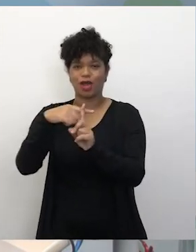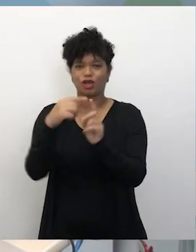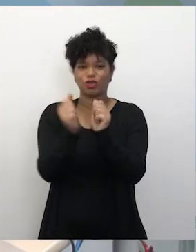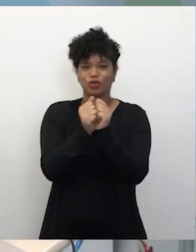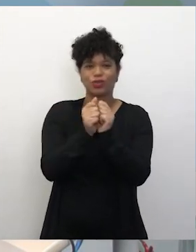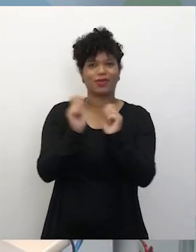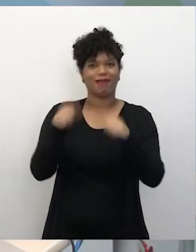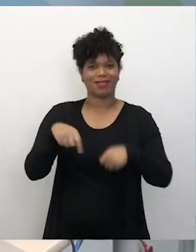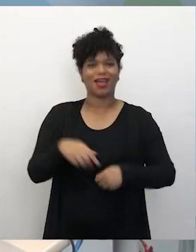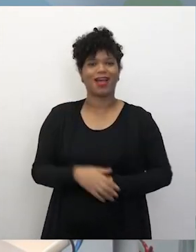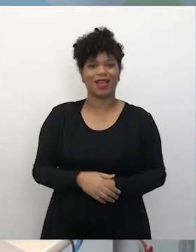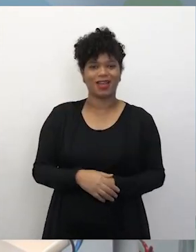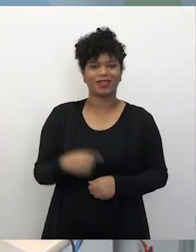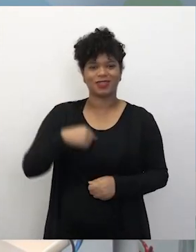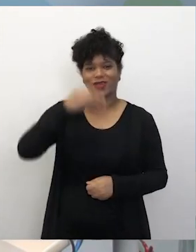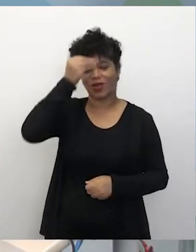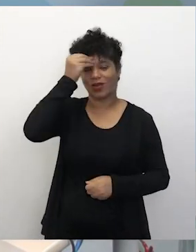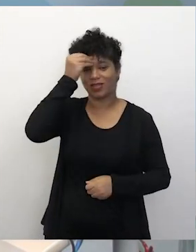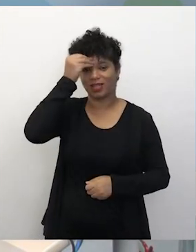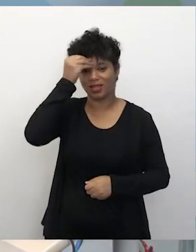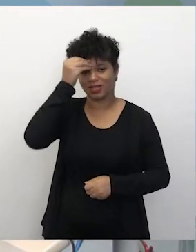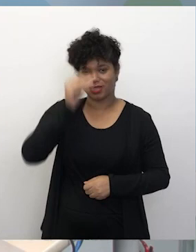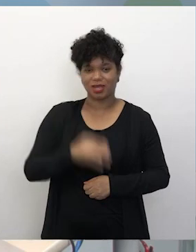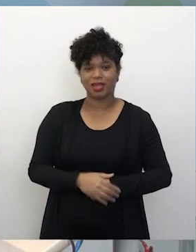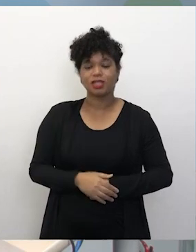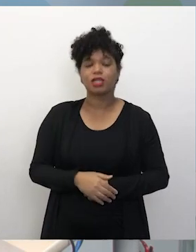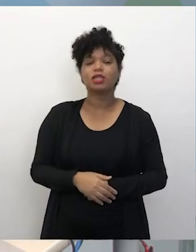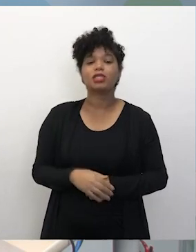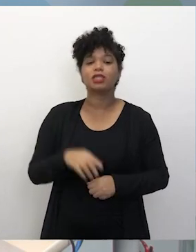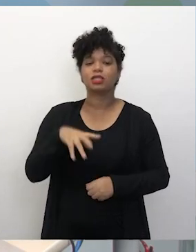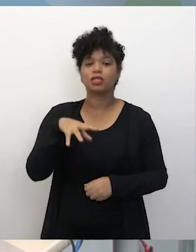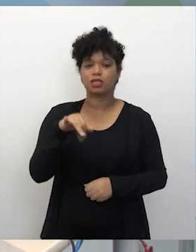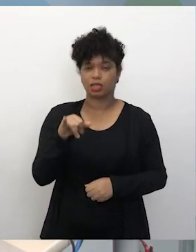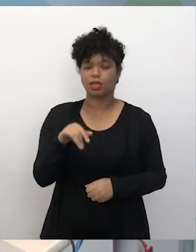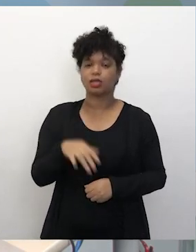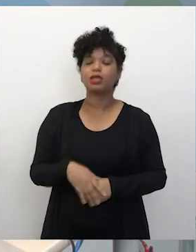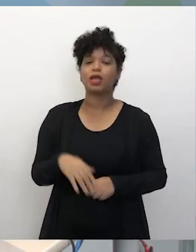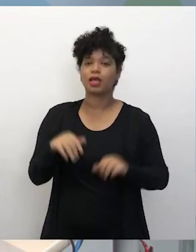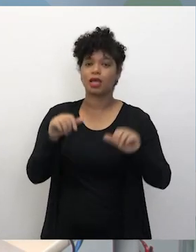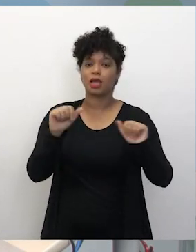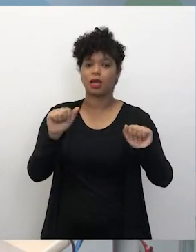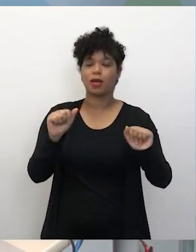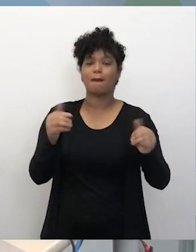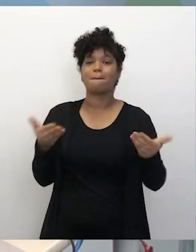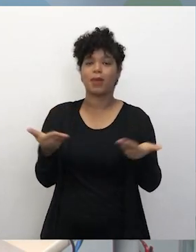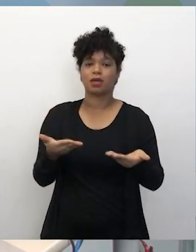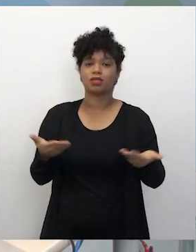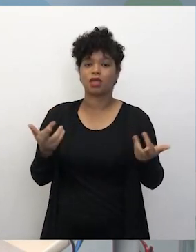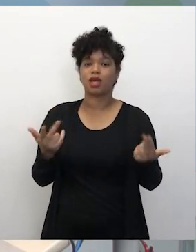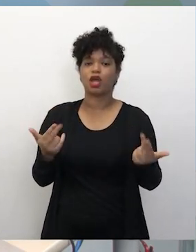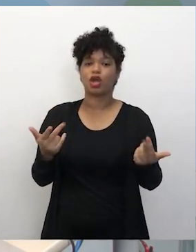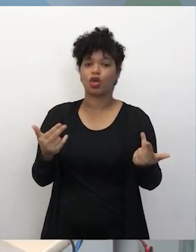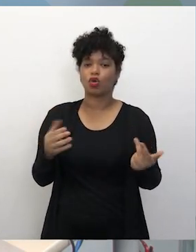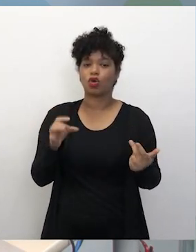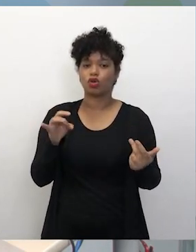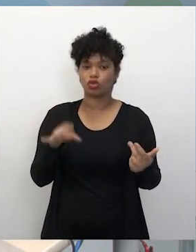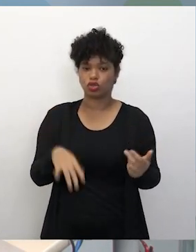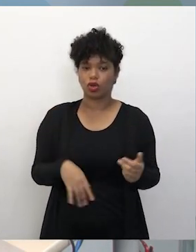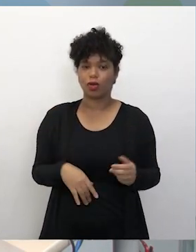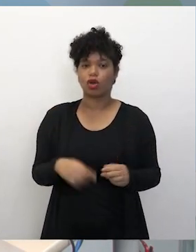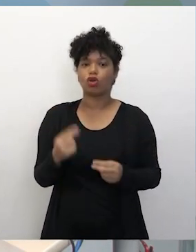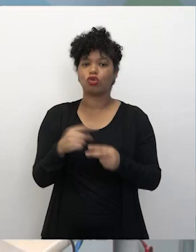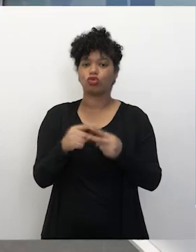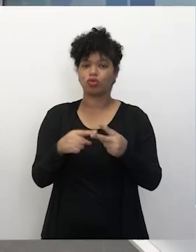dá certo, né? A gente decora assim. Apareceram bases iguais, com os expoentes aí, vocês basta multiplicar e